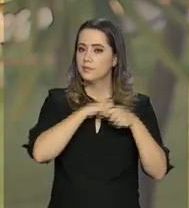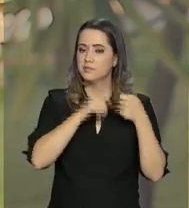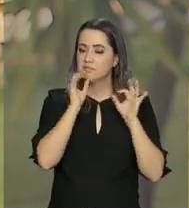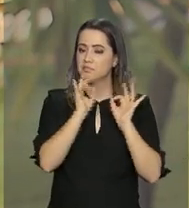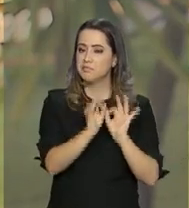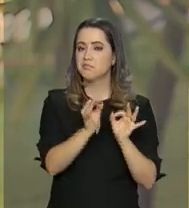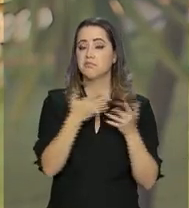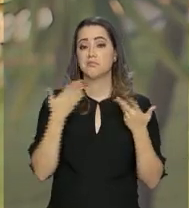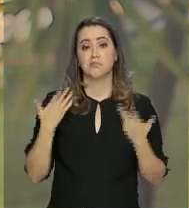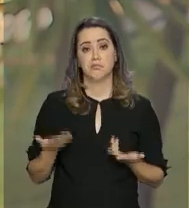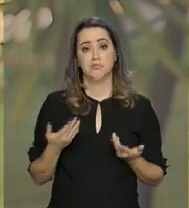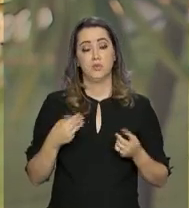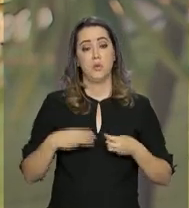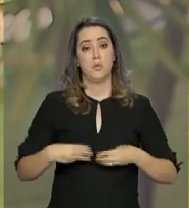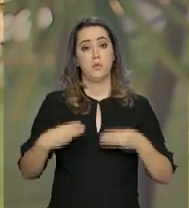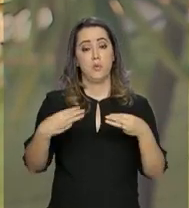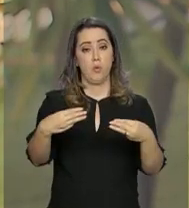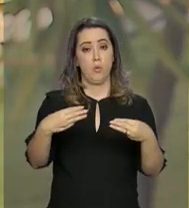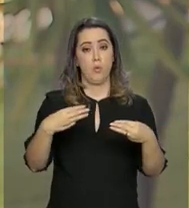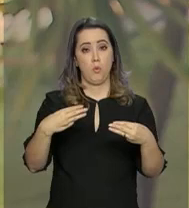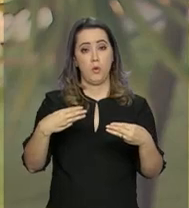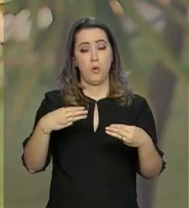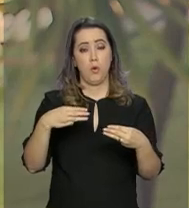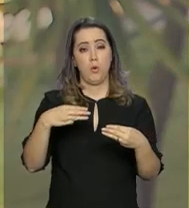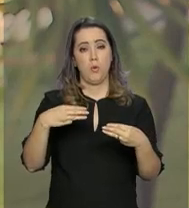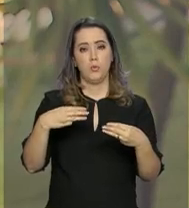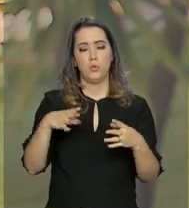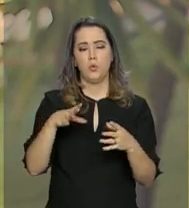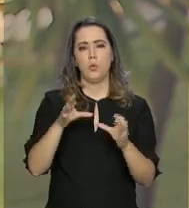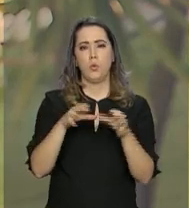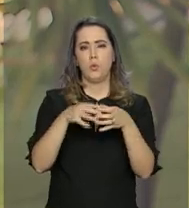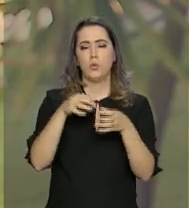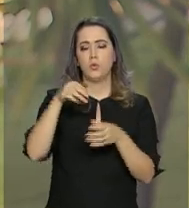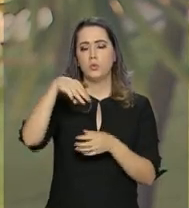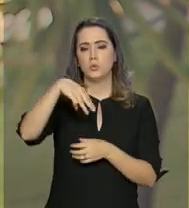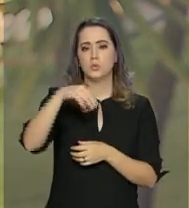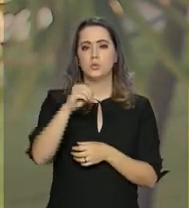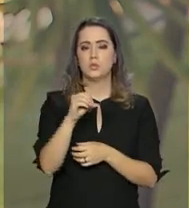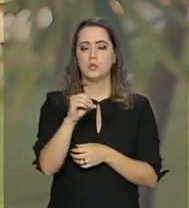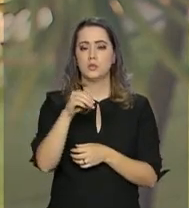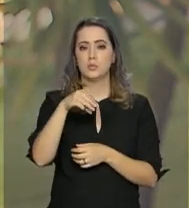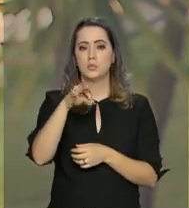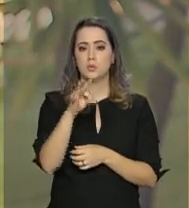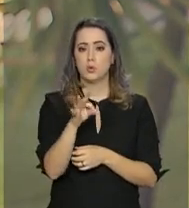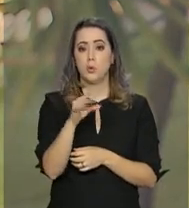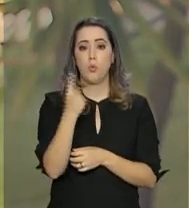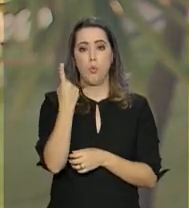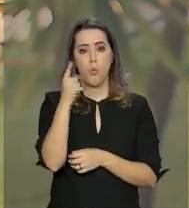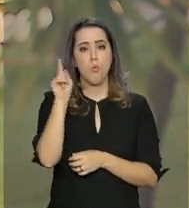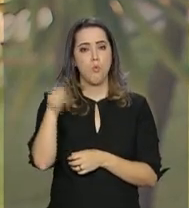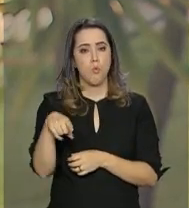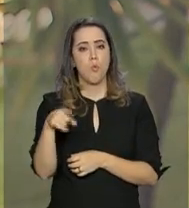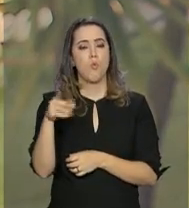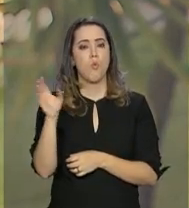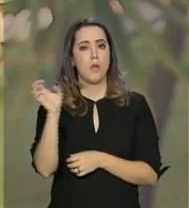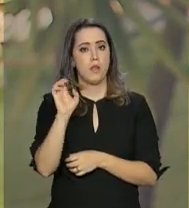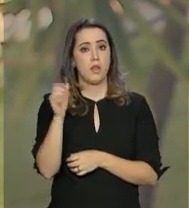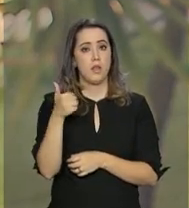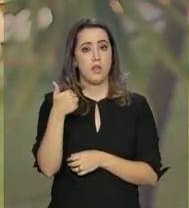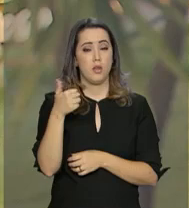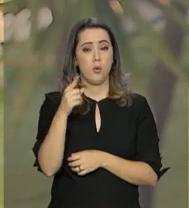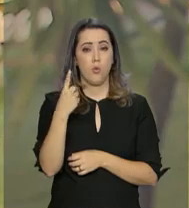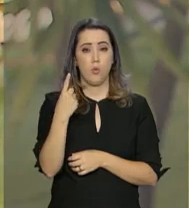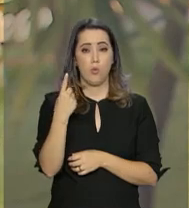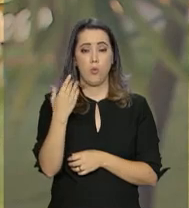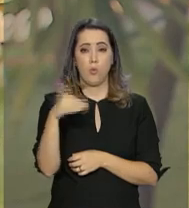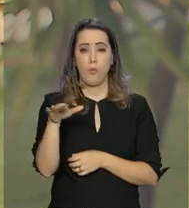economia. Segundo dados da Organização Mundial do Turismo, a cada 10 turistas, um é do segmento LGBT. Eles são responsáveis